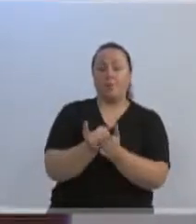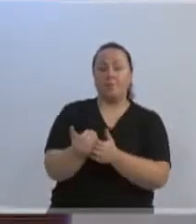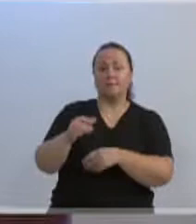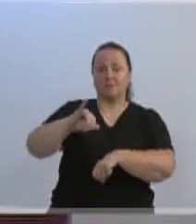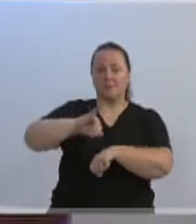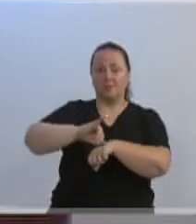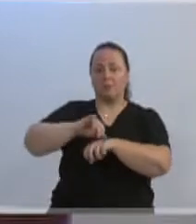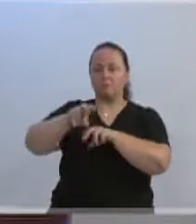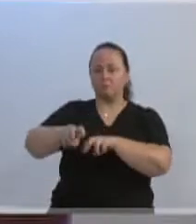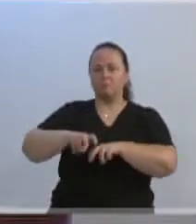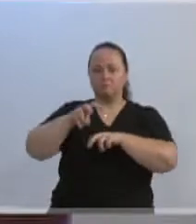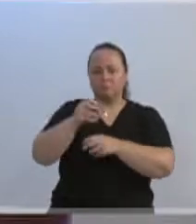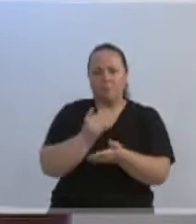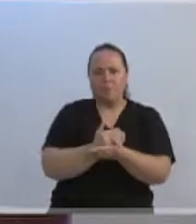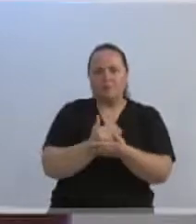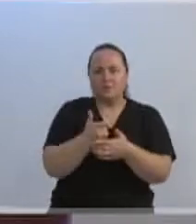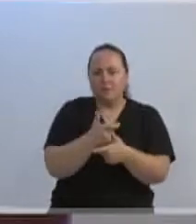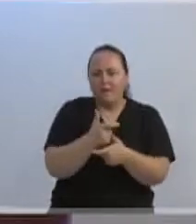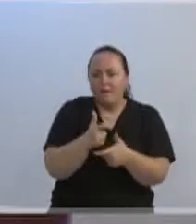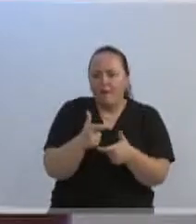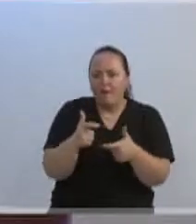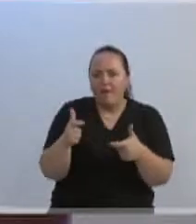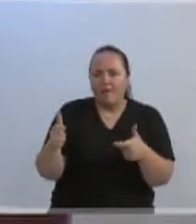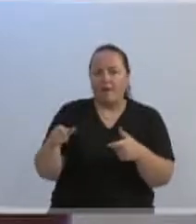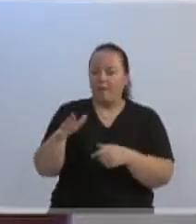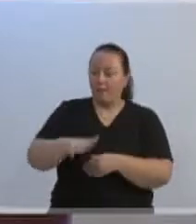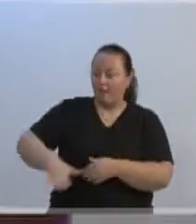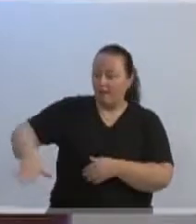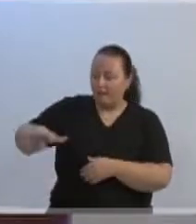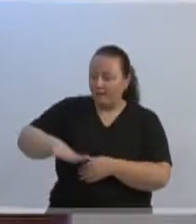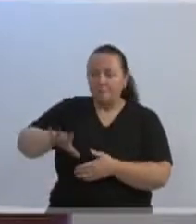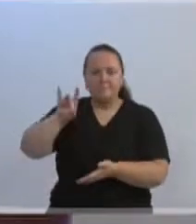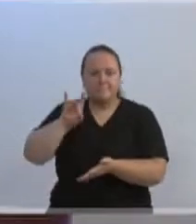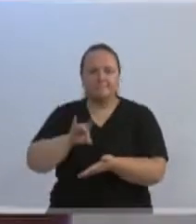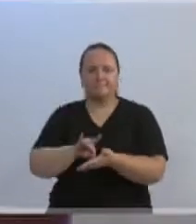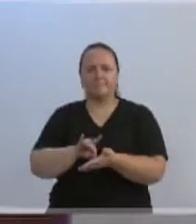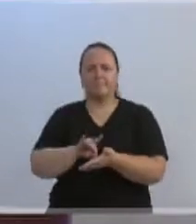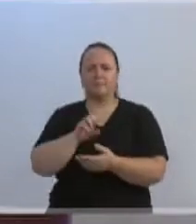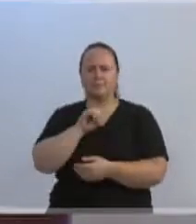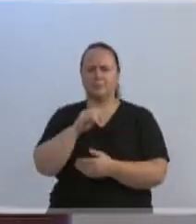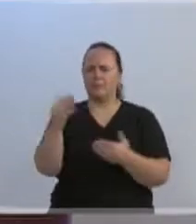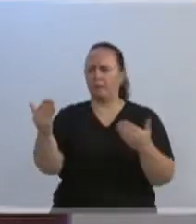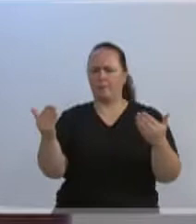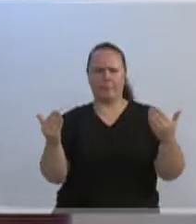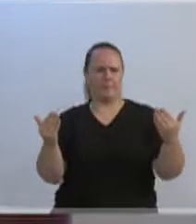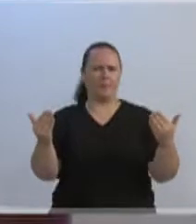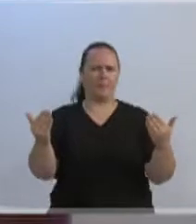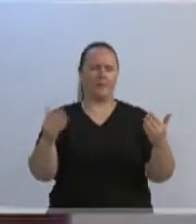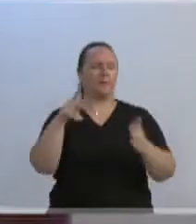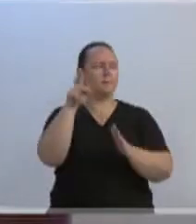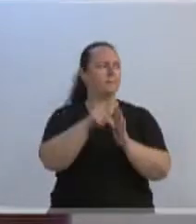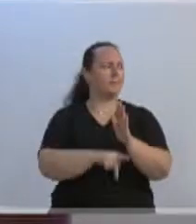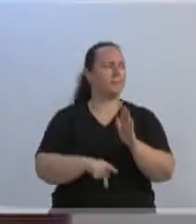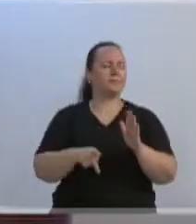são regiões que já estão consolidadas quando nós comparamos com projetos